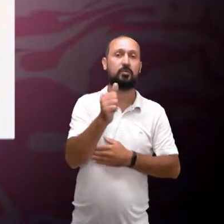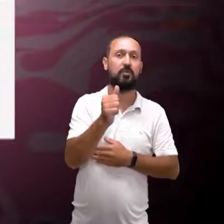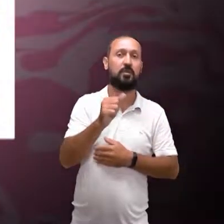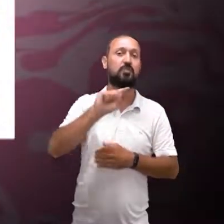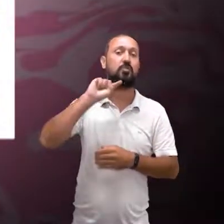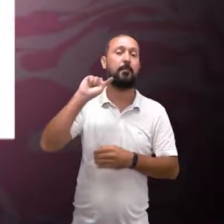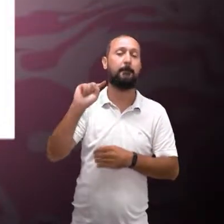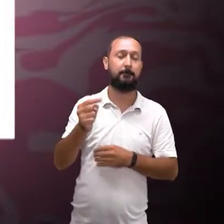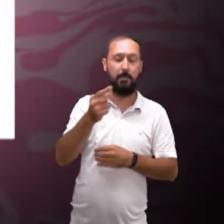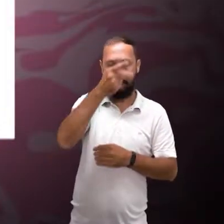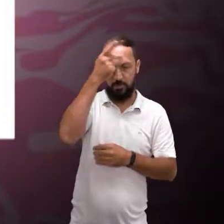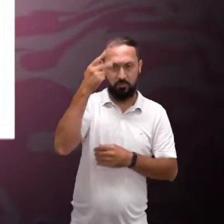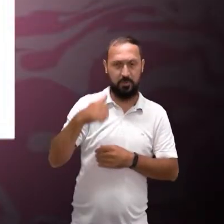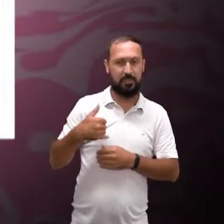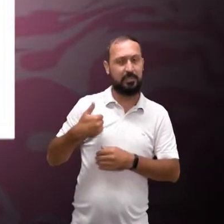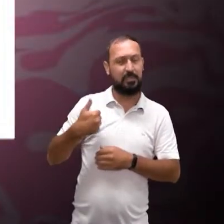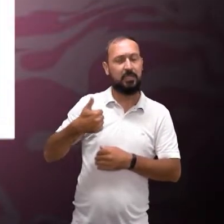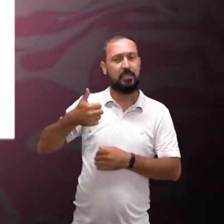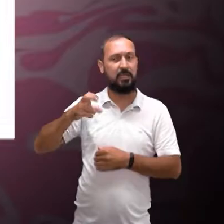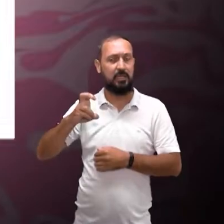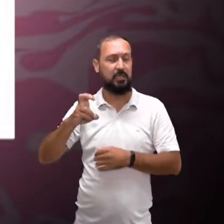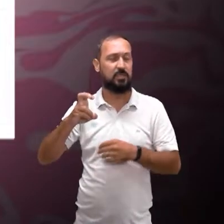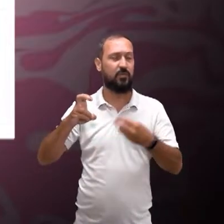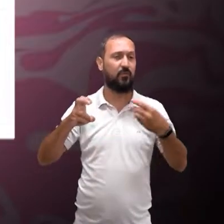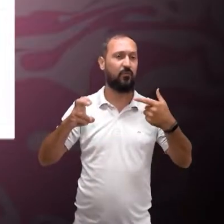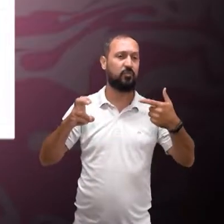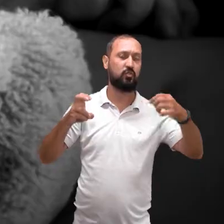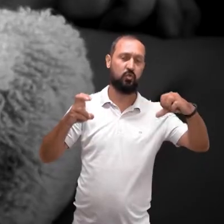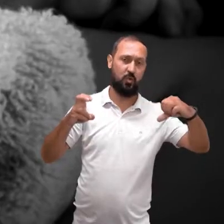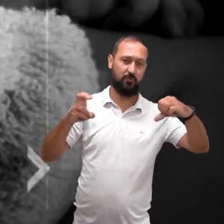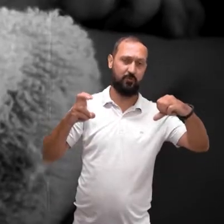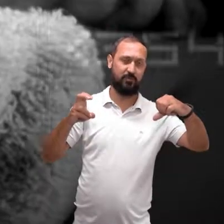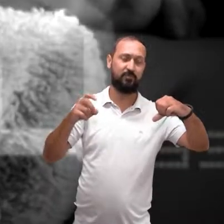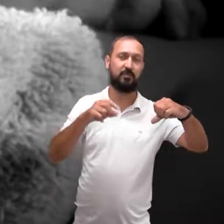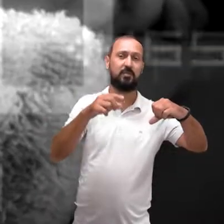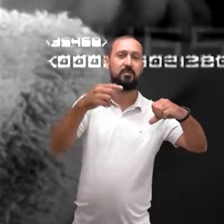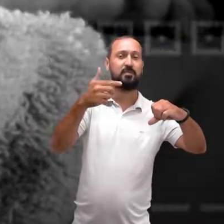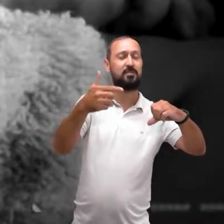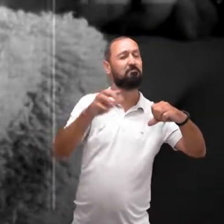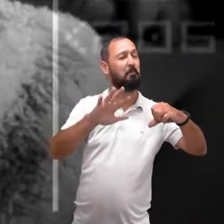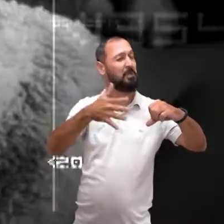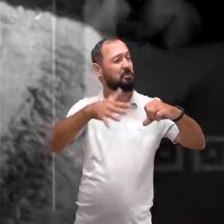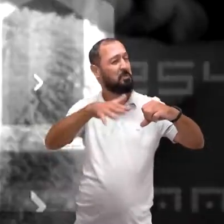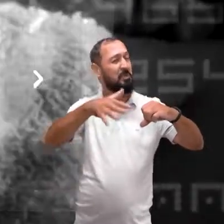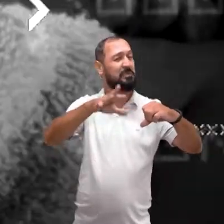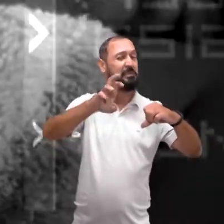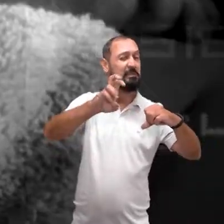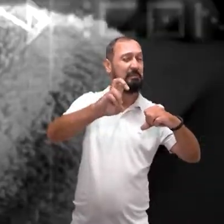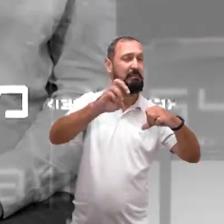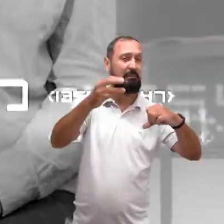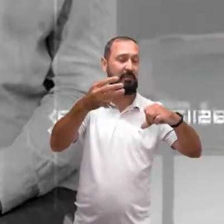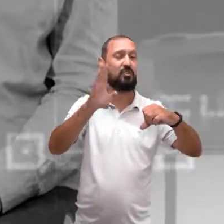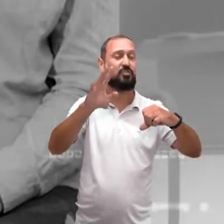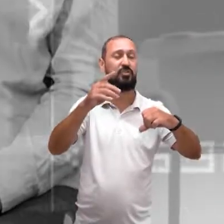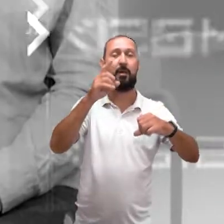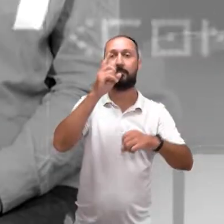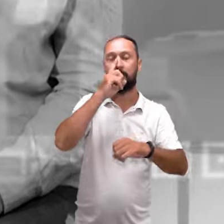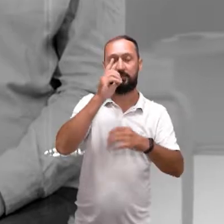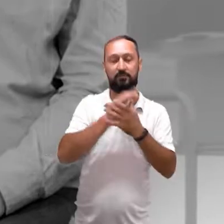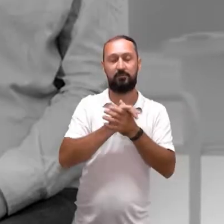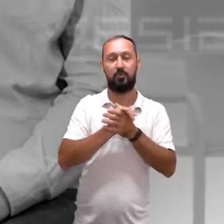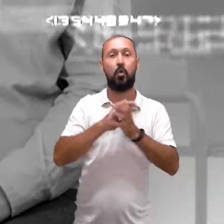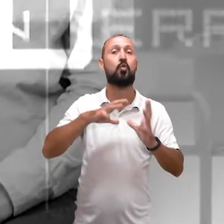a cada 1.000 brasileiras entre 15 e 19 anos, 53 tornam-se mães. No mundo,